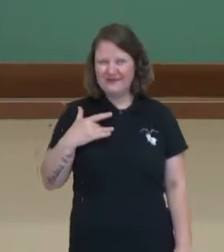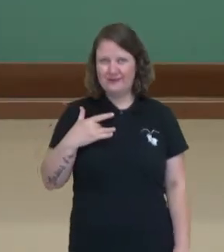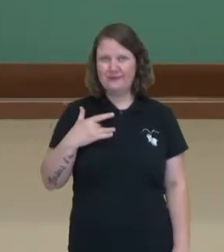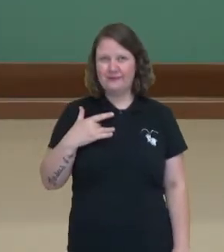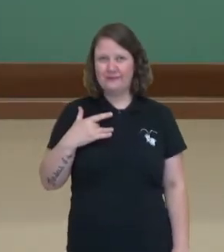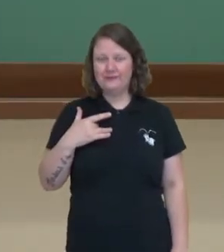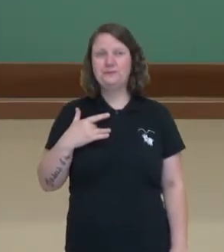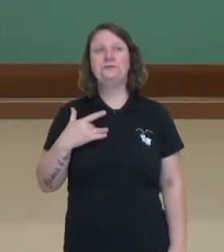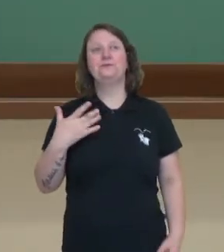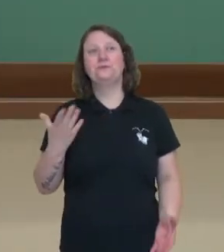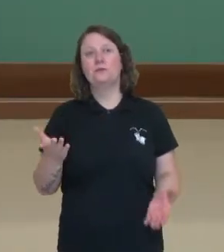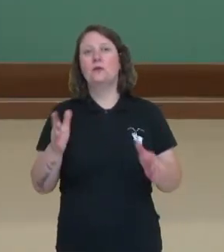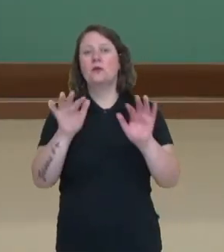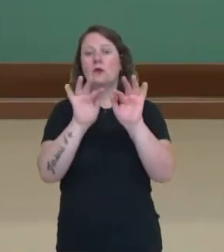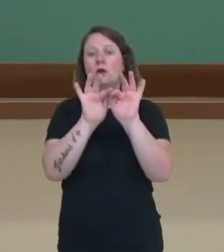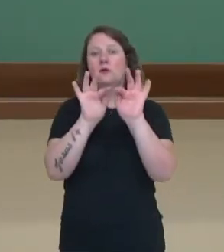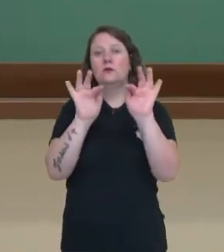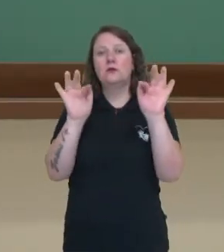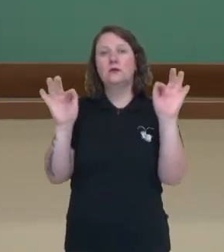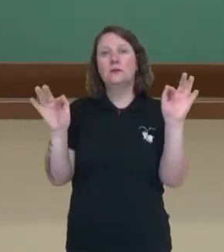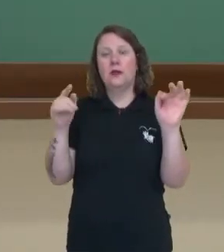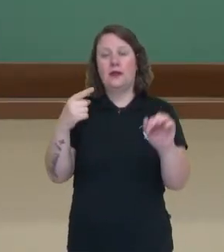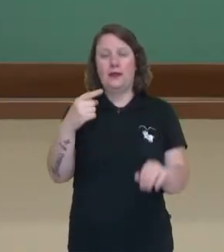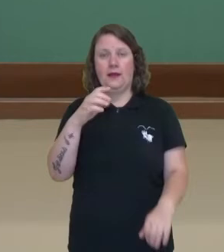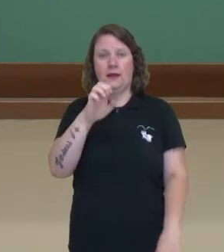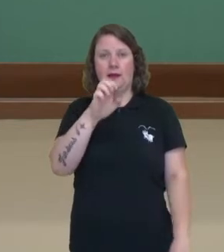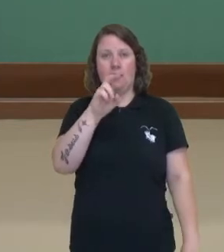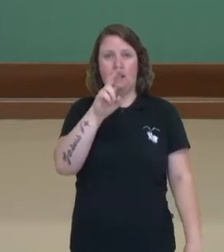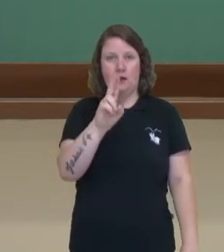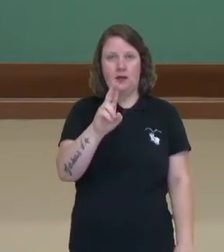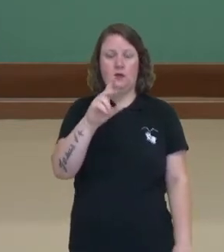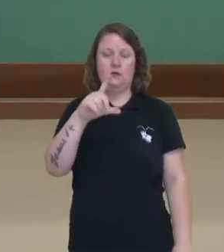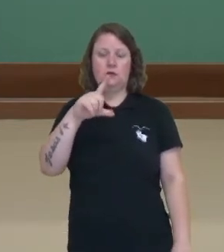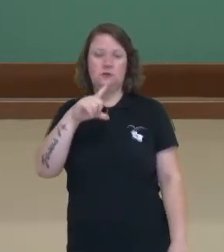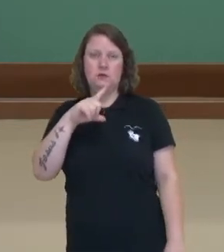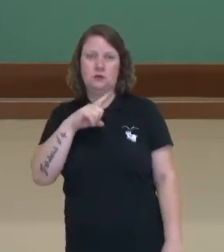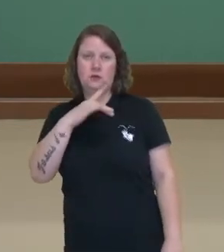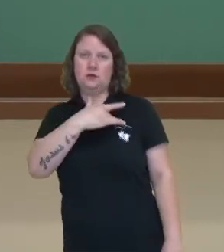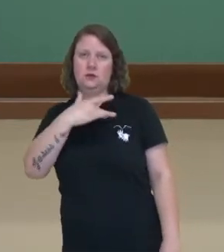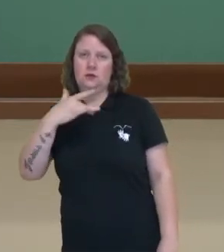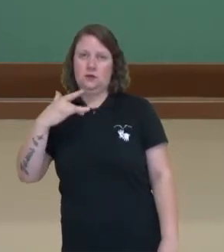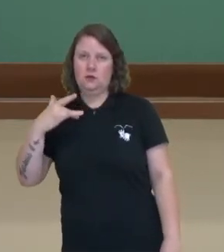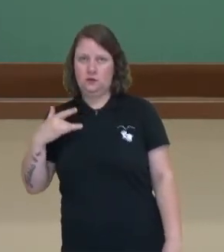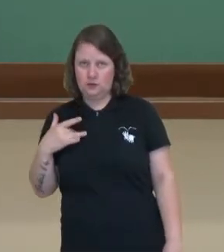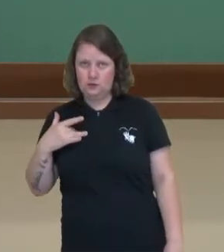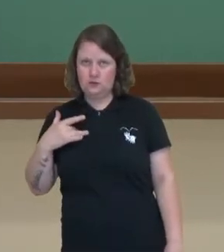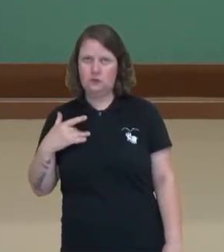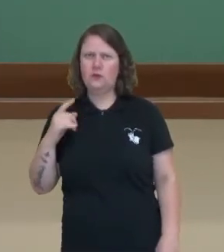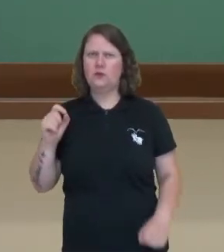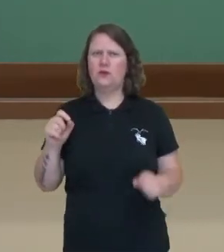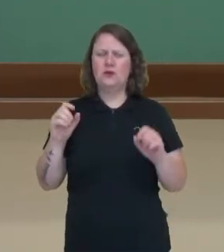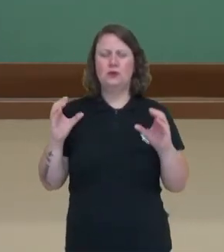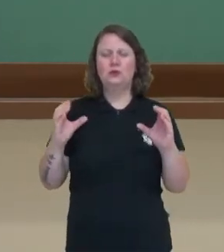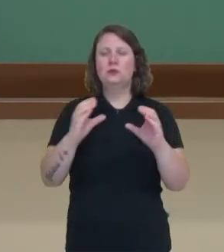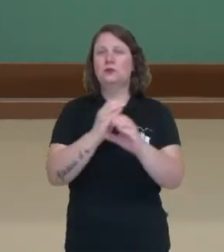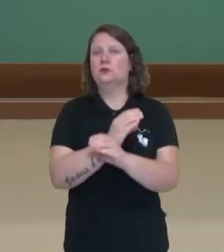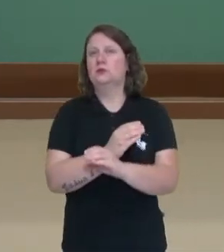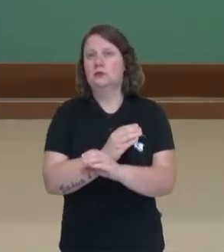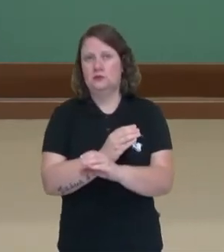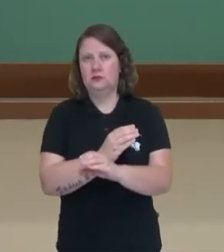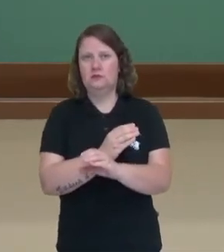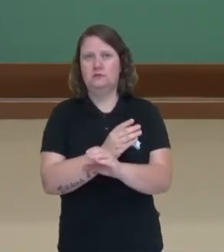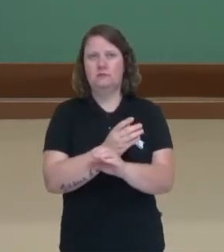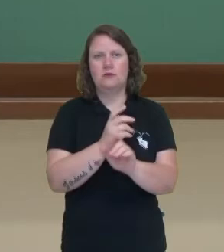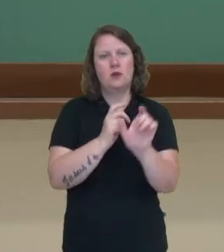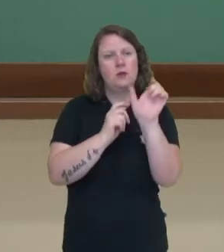saúde é uma oração porque, primeiro, passa um sentido completo e esse sentido completo, nessa composição